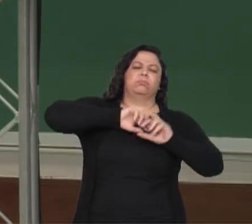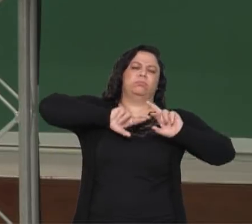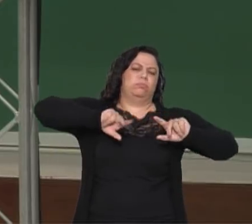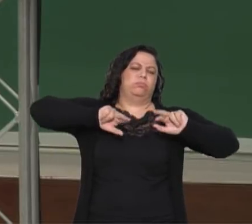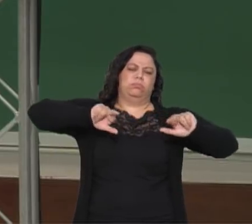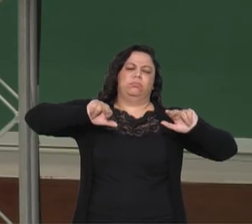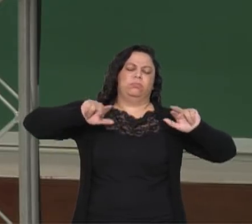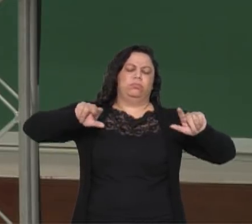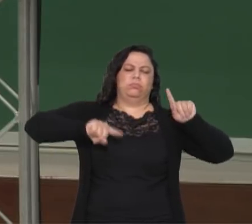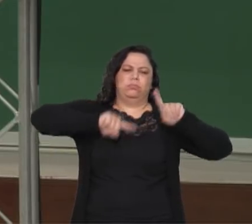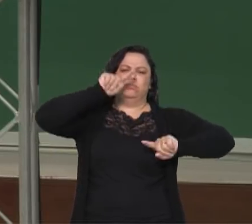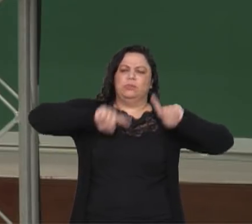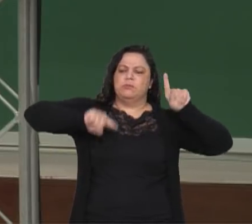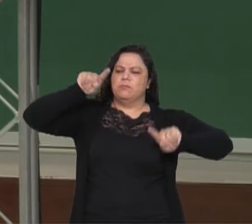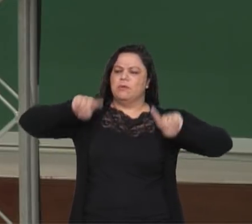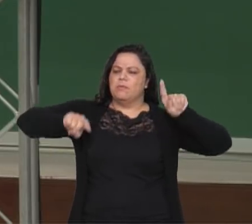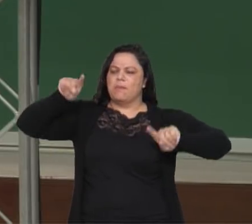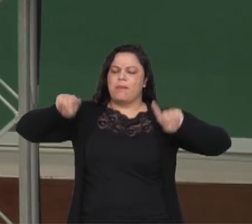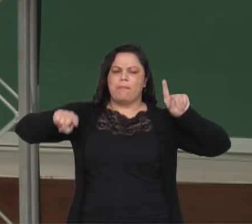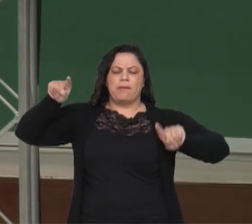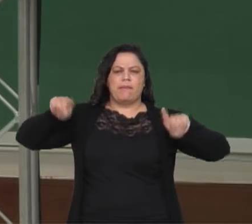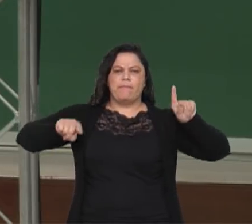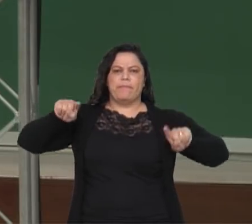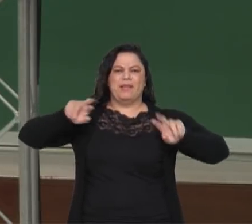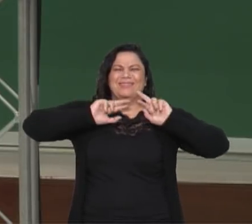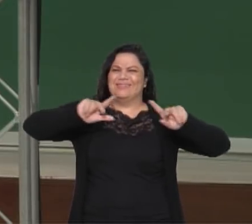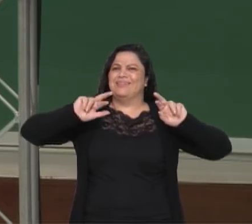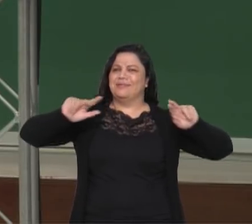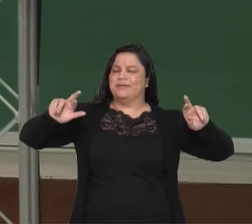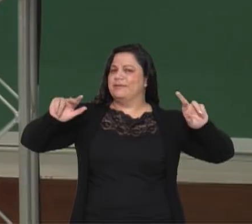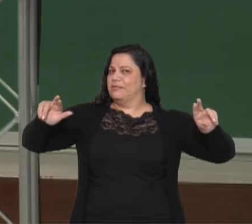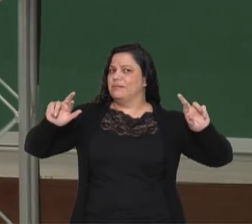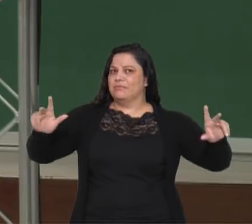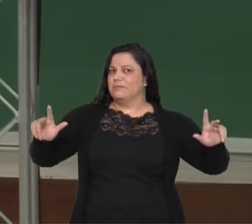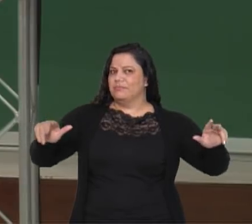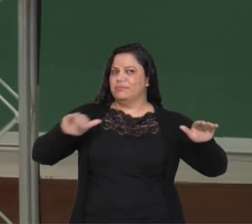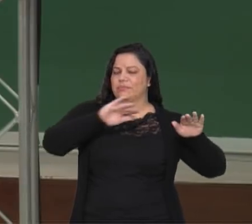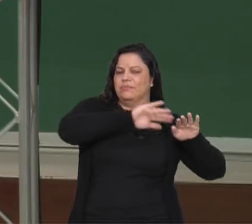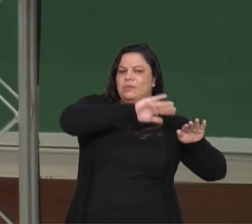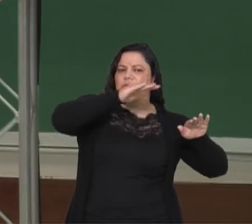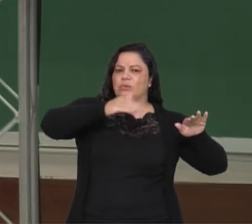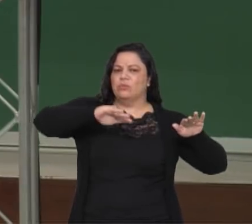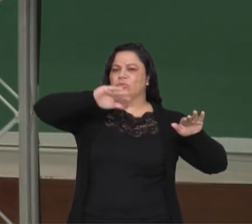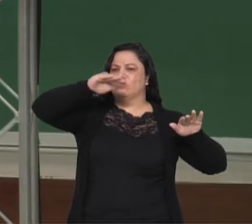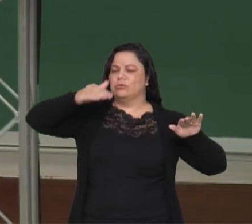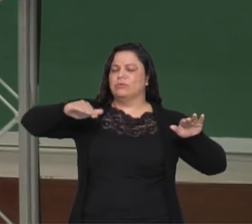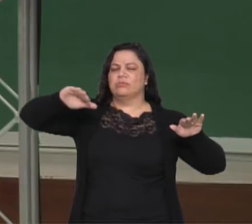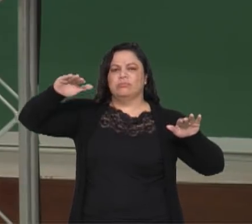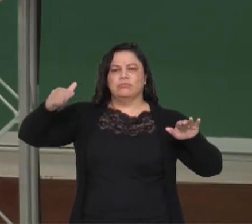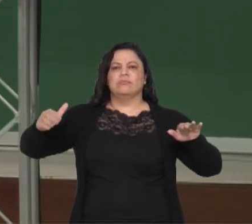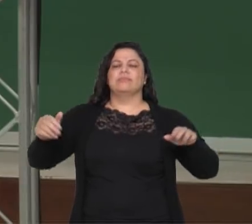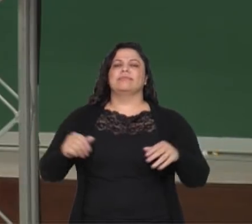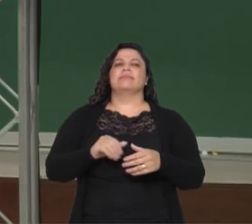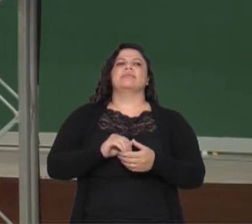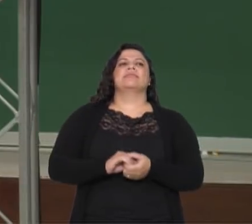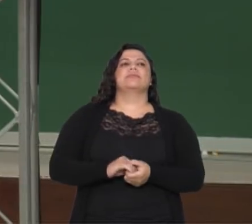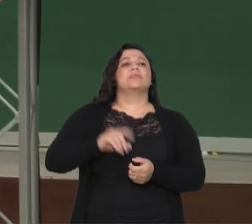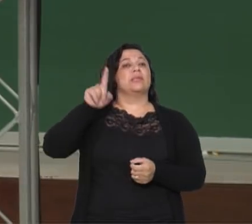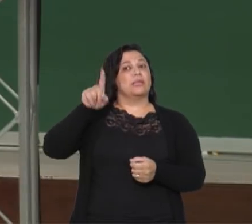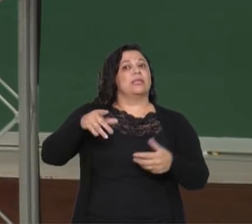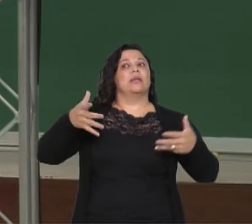objeto batendo no outro. E ela produz uma vibração da onda que causa um deslocamento ali no ar. E